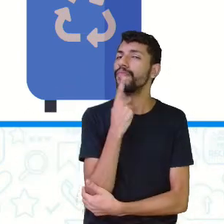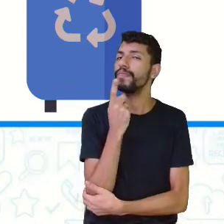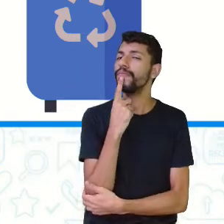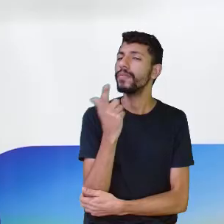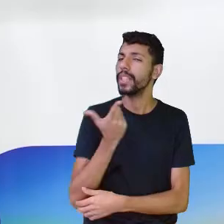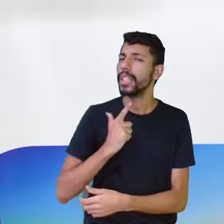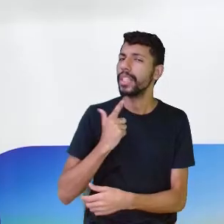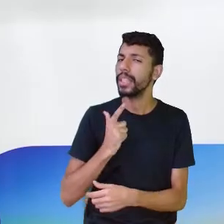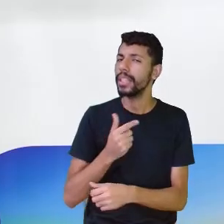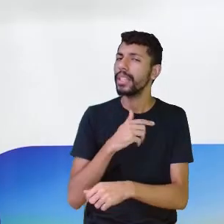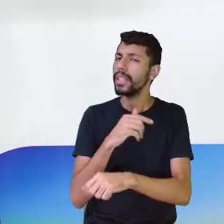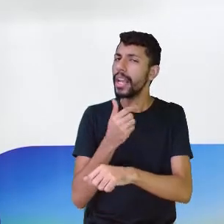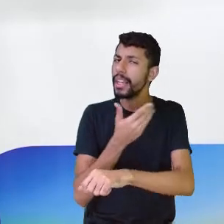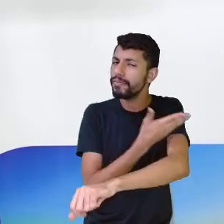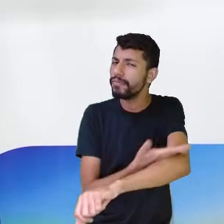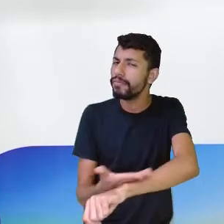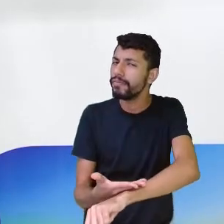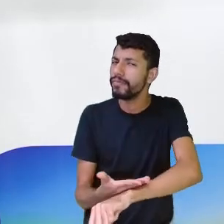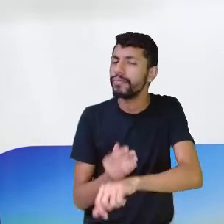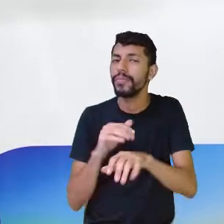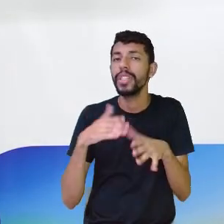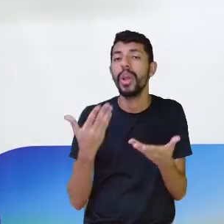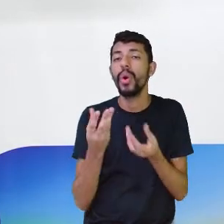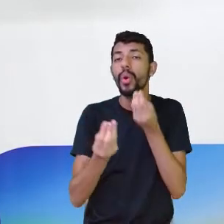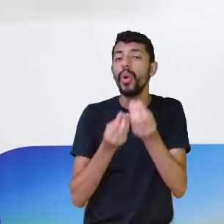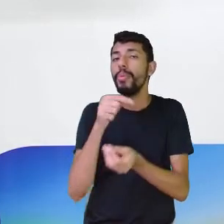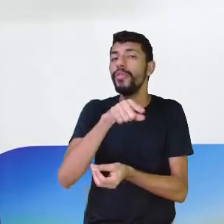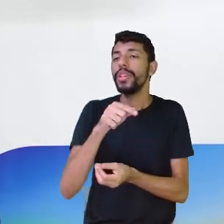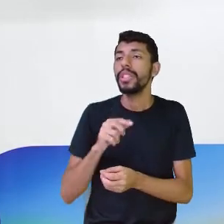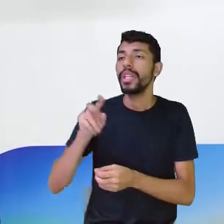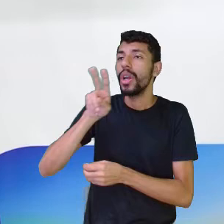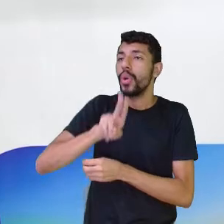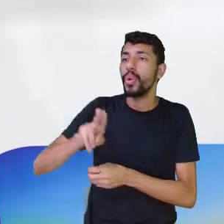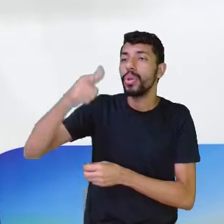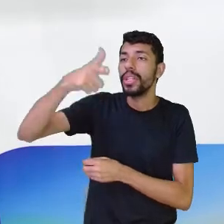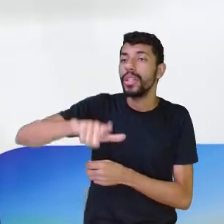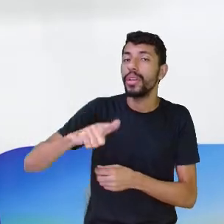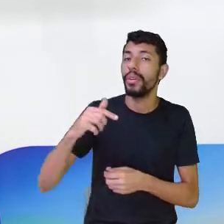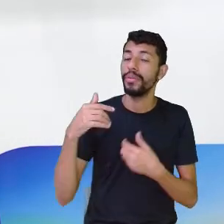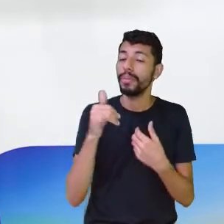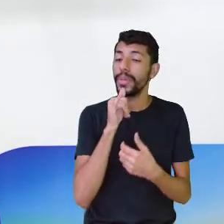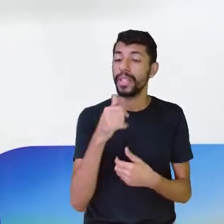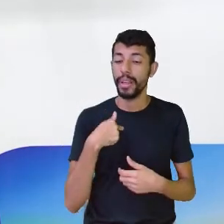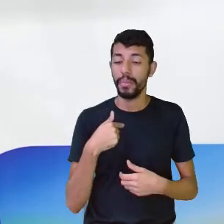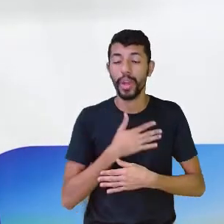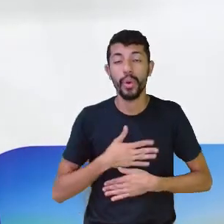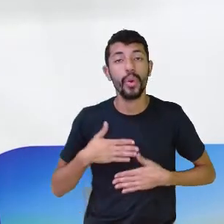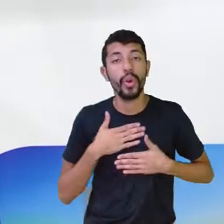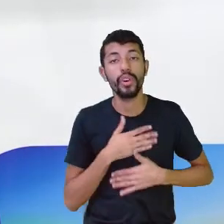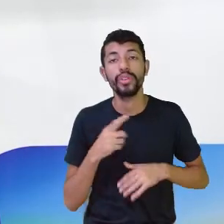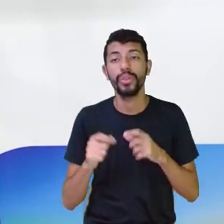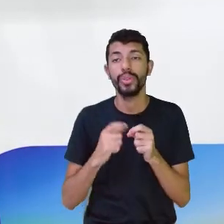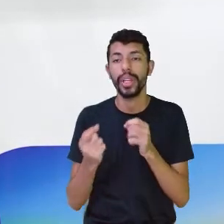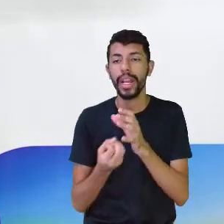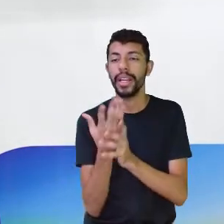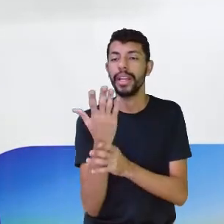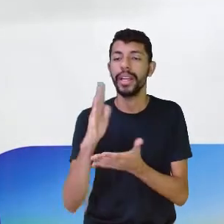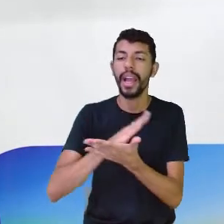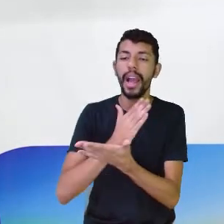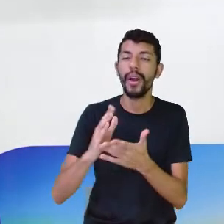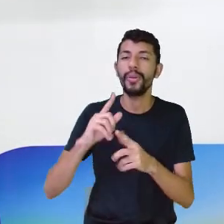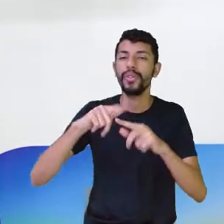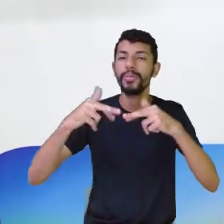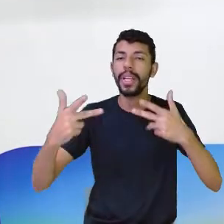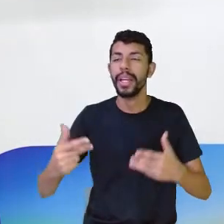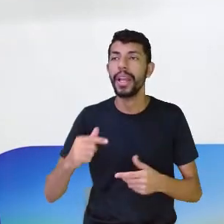Costuma ou não costuma? Você reutiliza como? Eu gosto de construir alguns